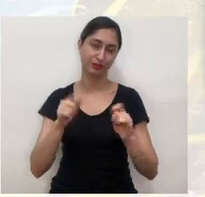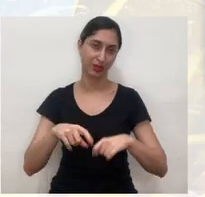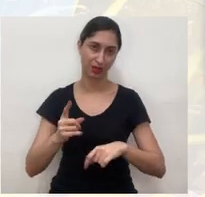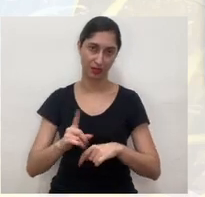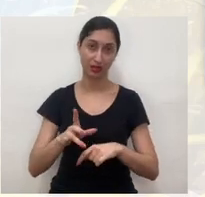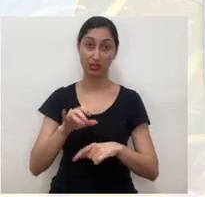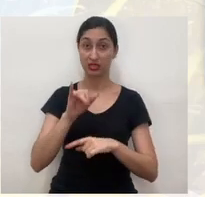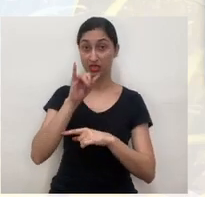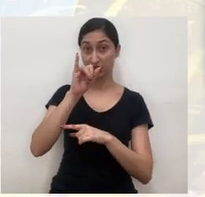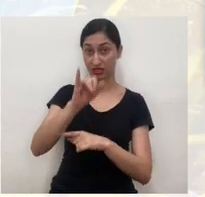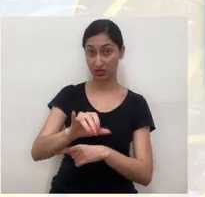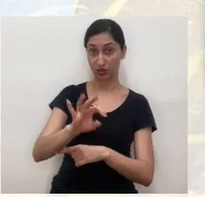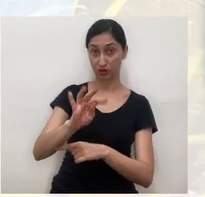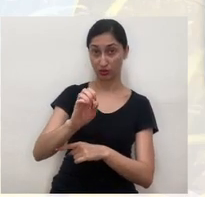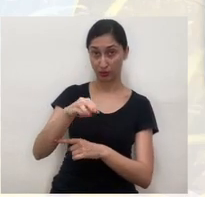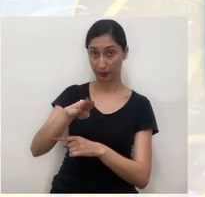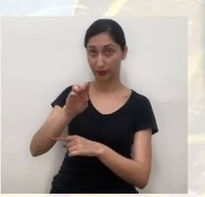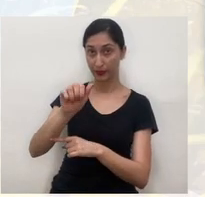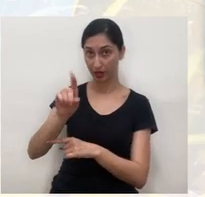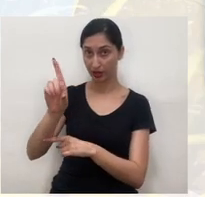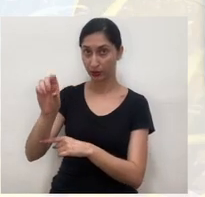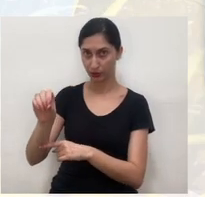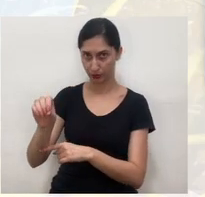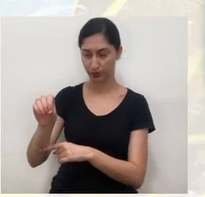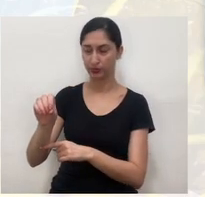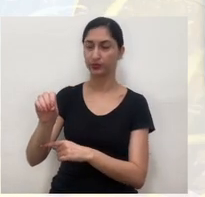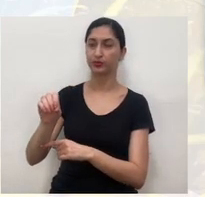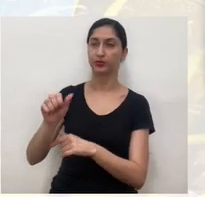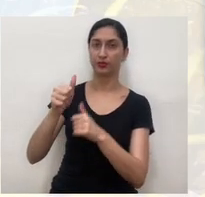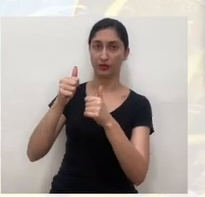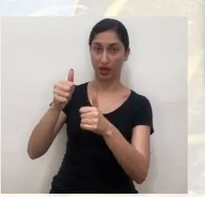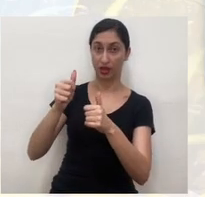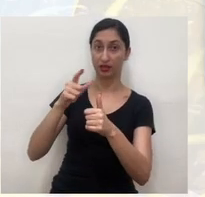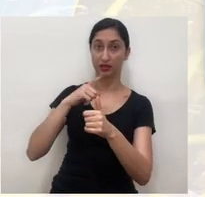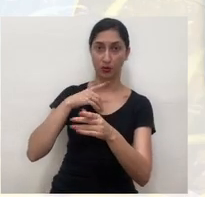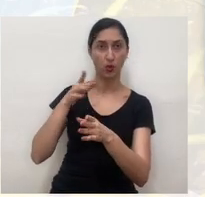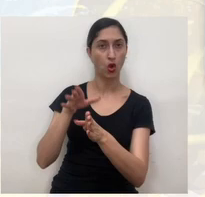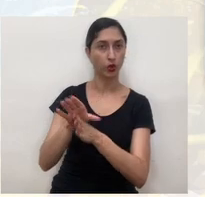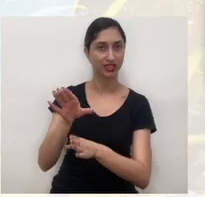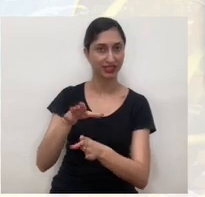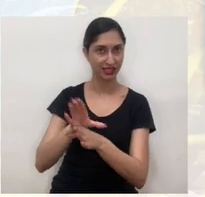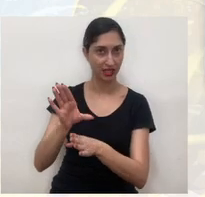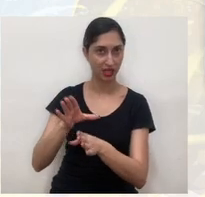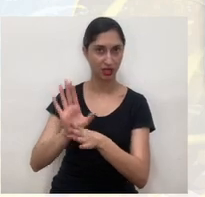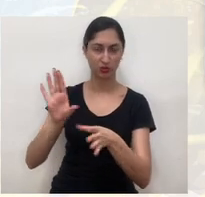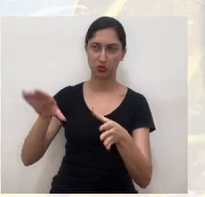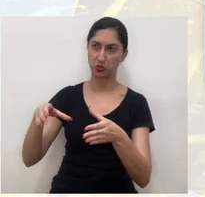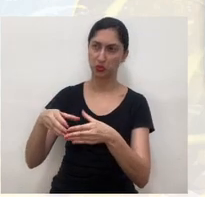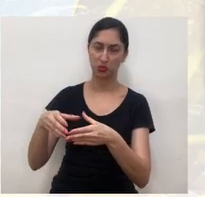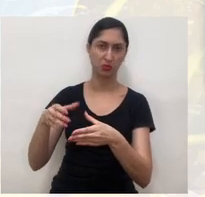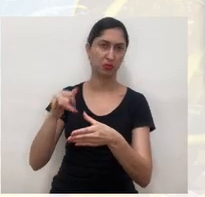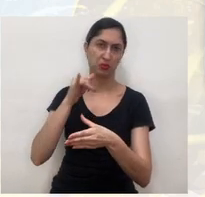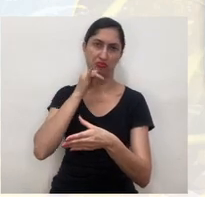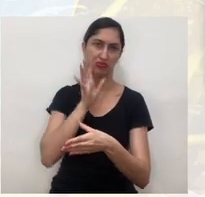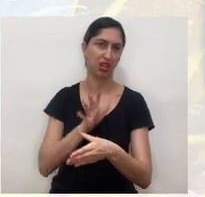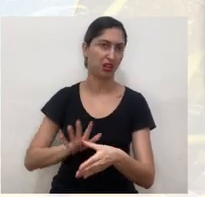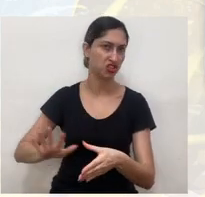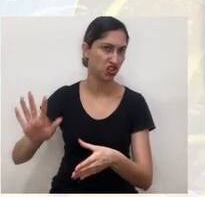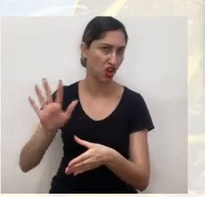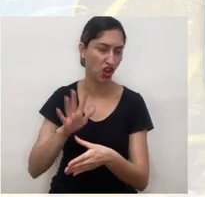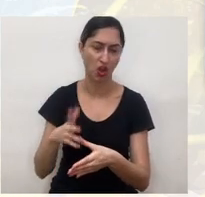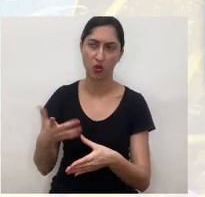conselho do órgão que tombou, do conselho disponível na região, assim, ou uma